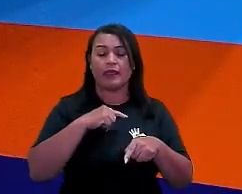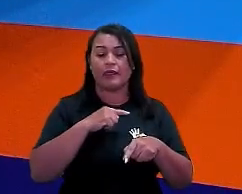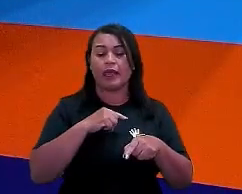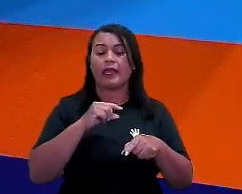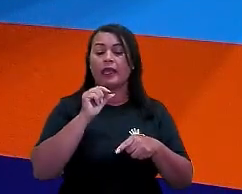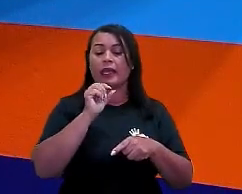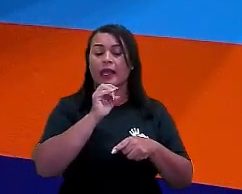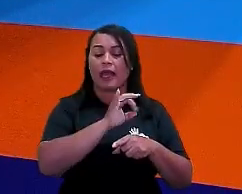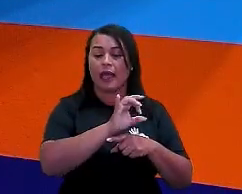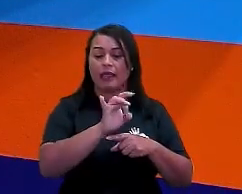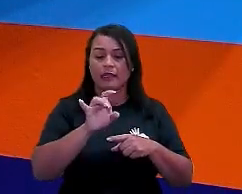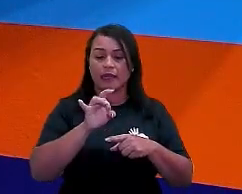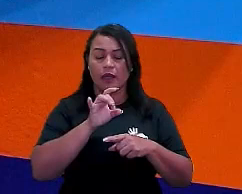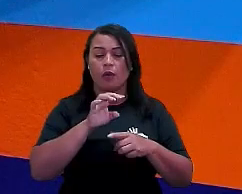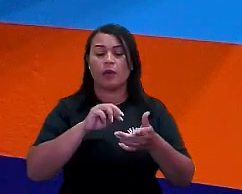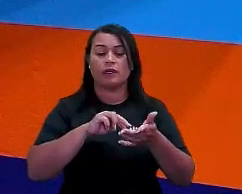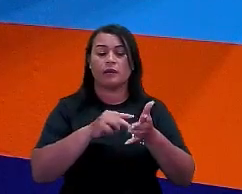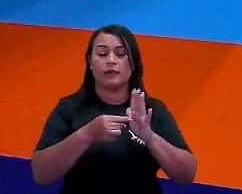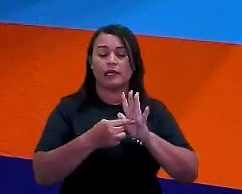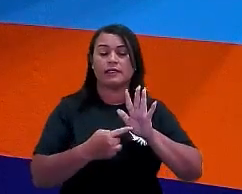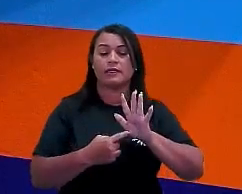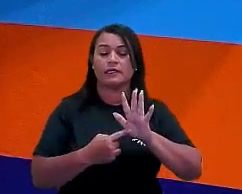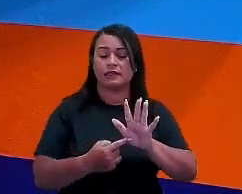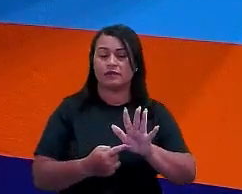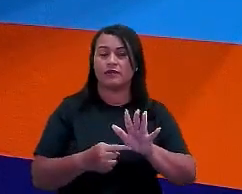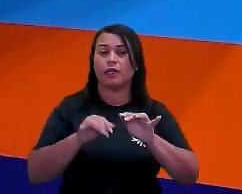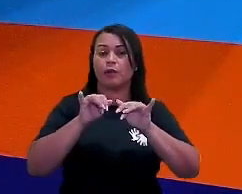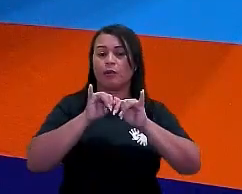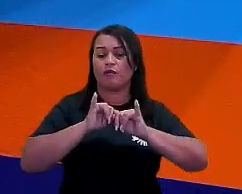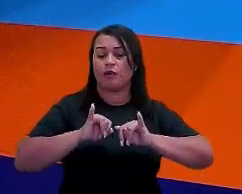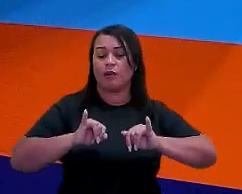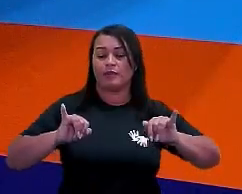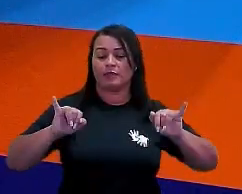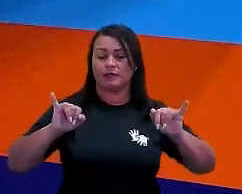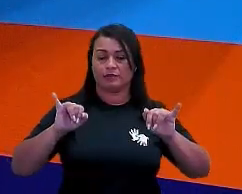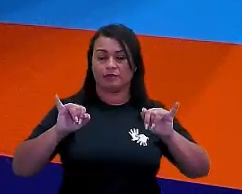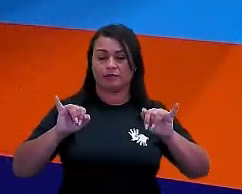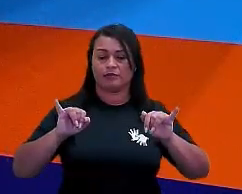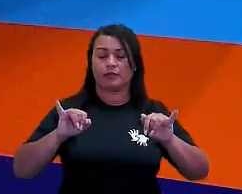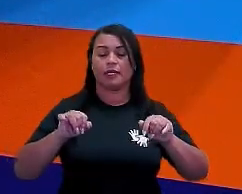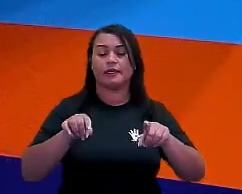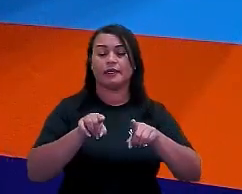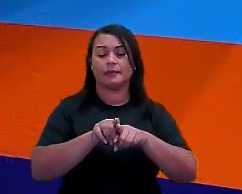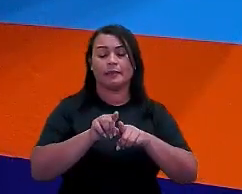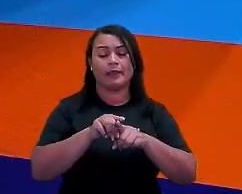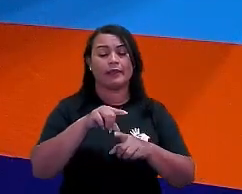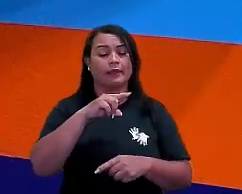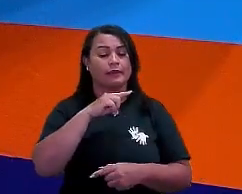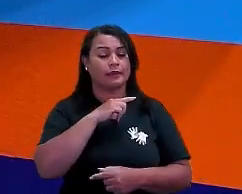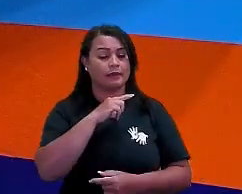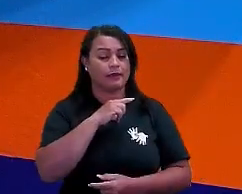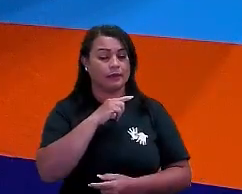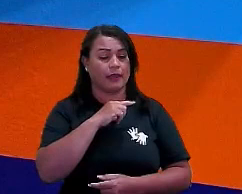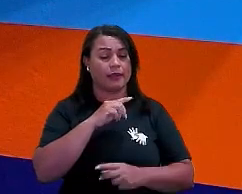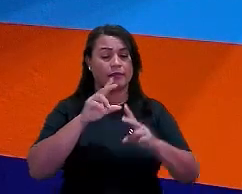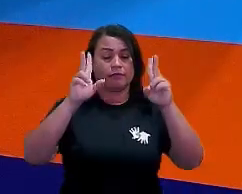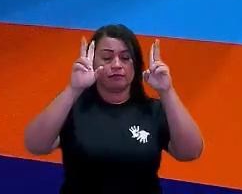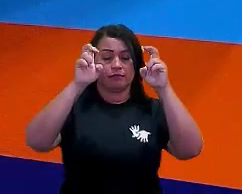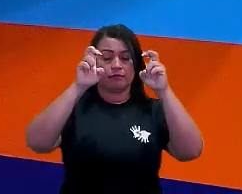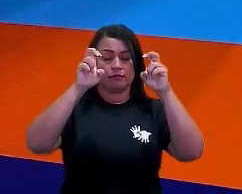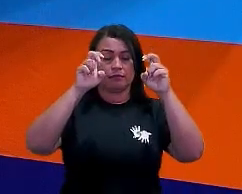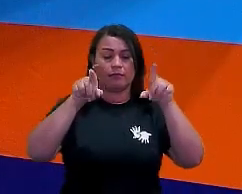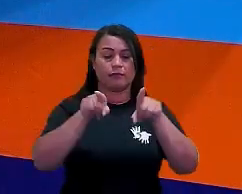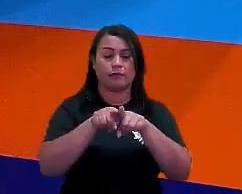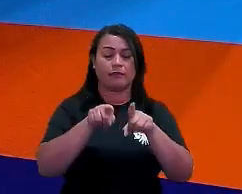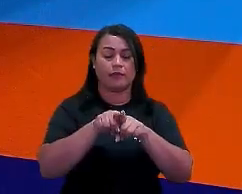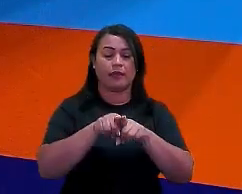cada partezinha dessa representa também uma informação, e aí ele também tem título, e